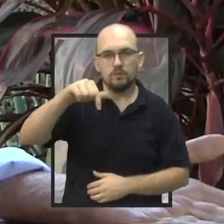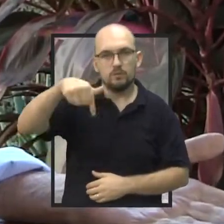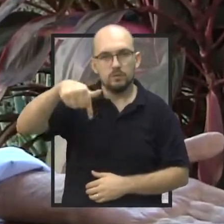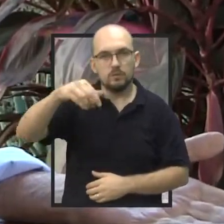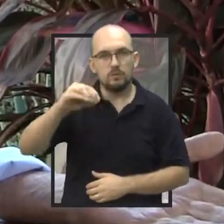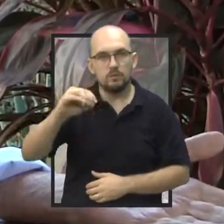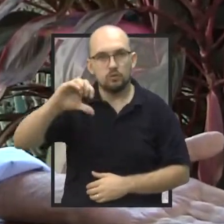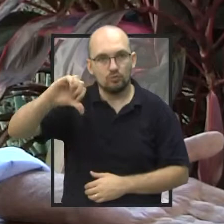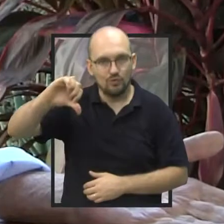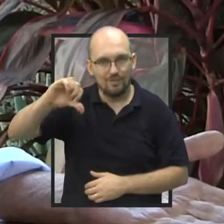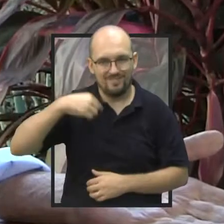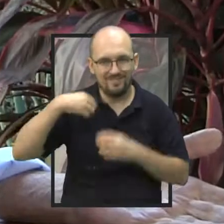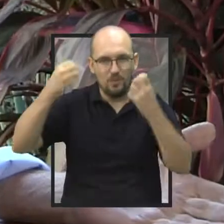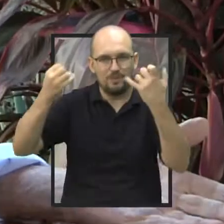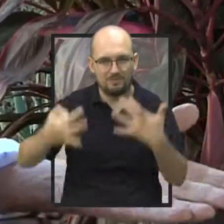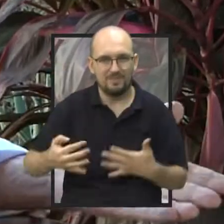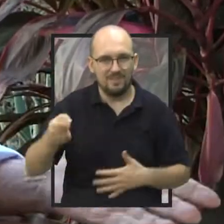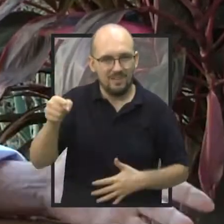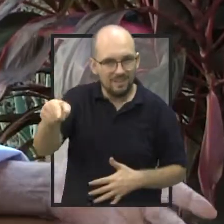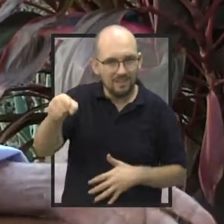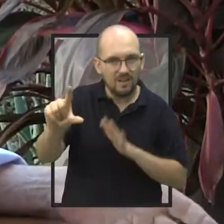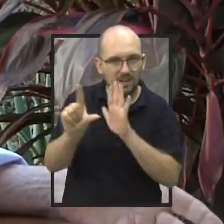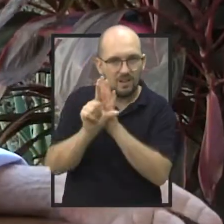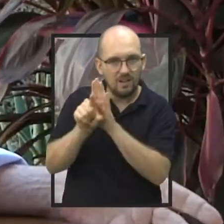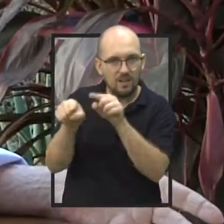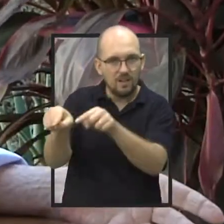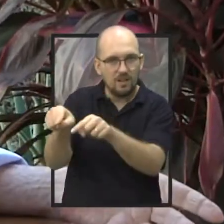9.709 que eu acabei de falar,